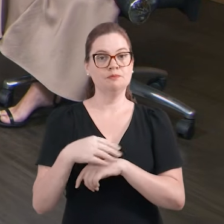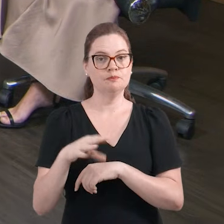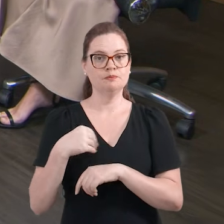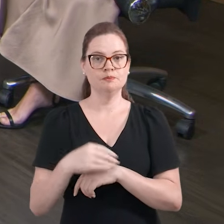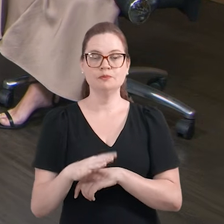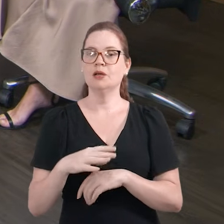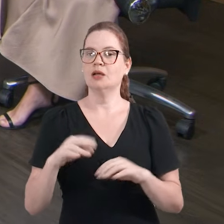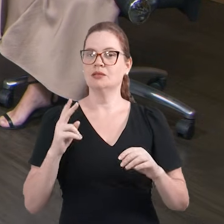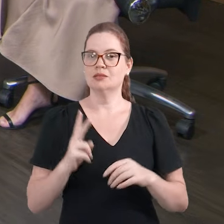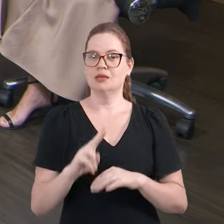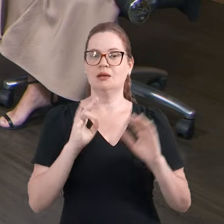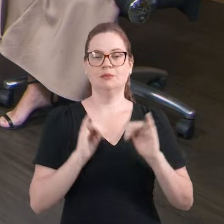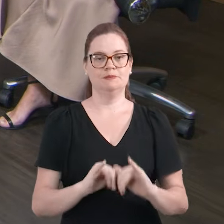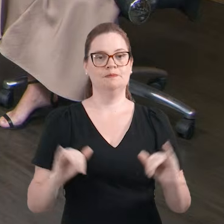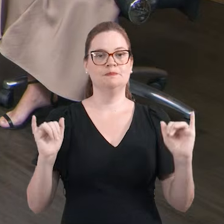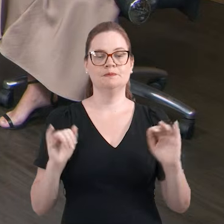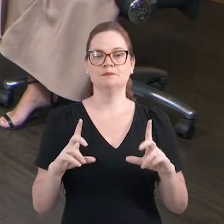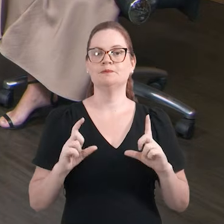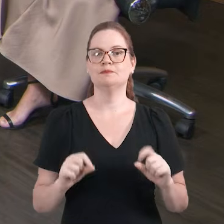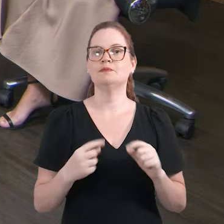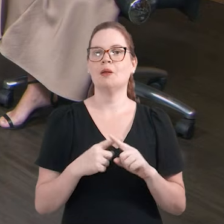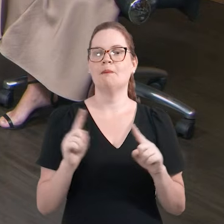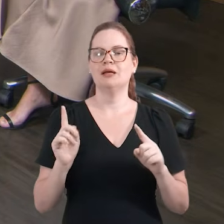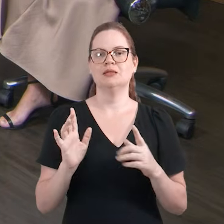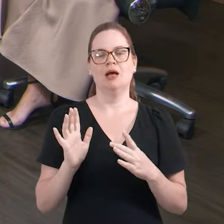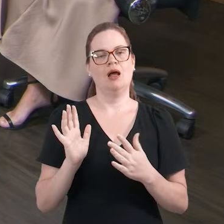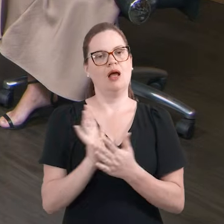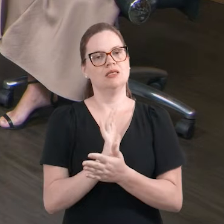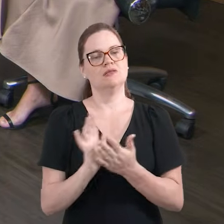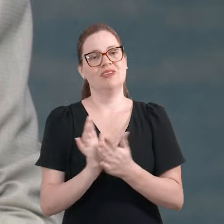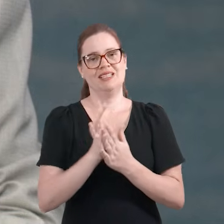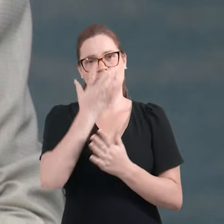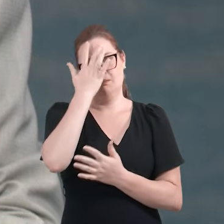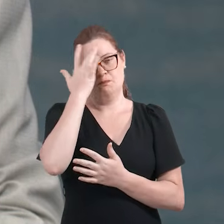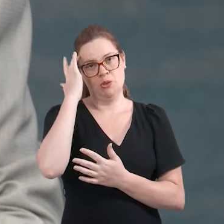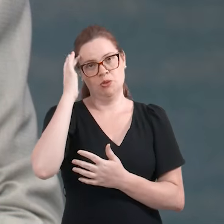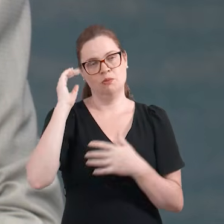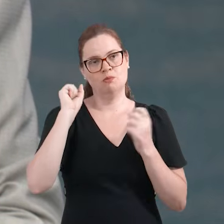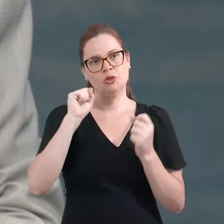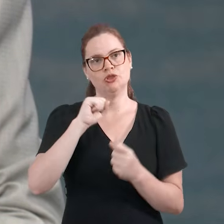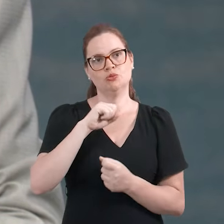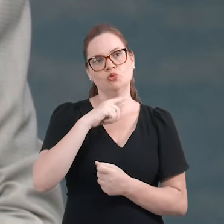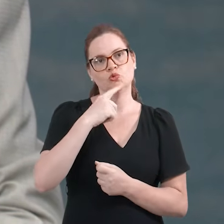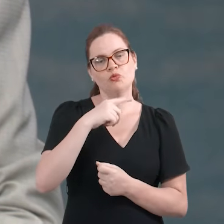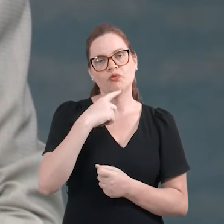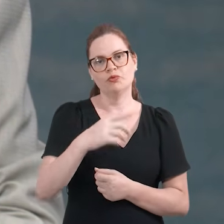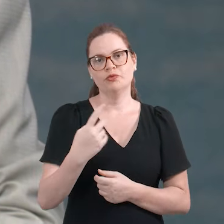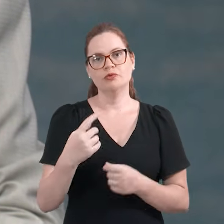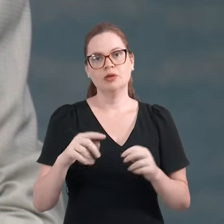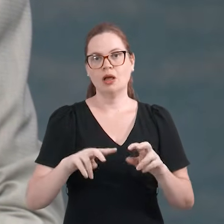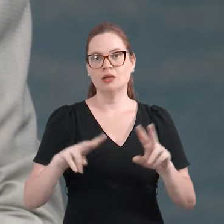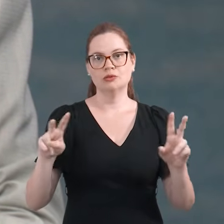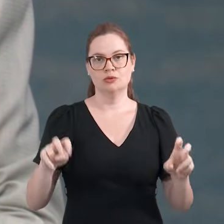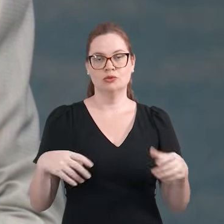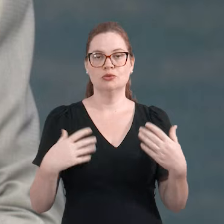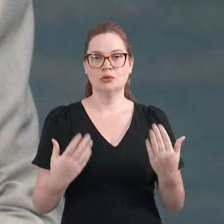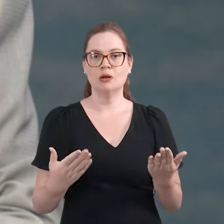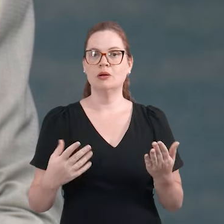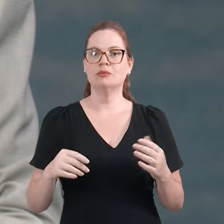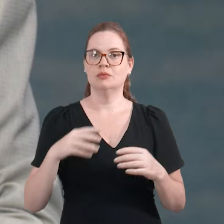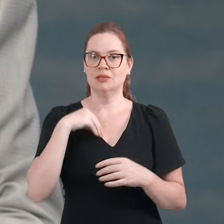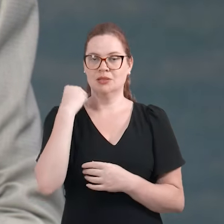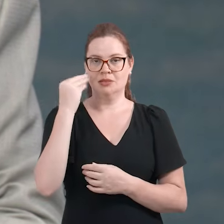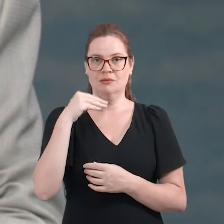forma bastante aberta, mas eventualmente alguém pode ter alguma dúvida sobre